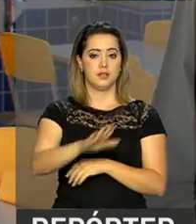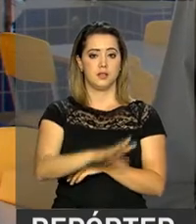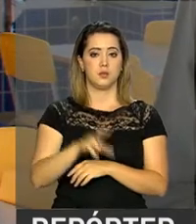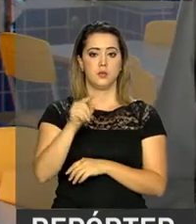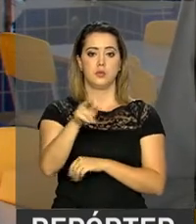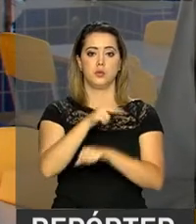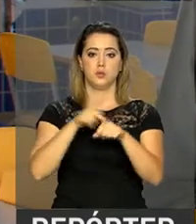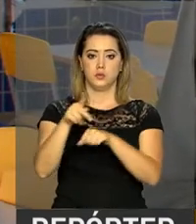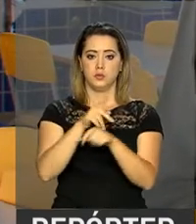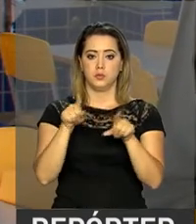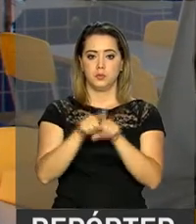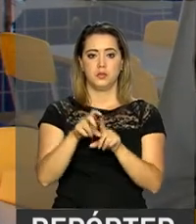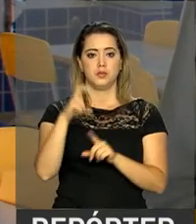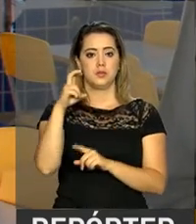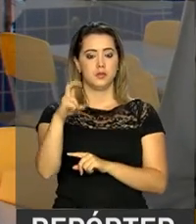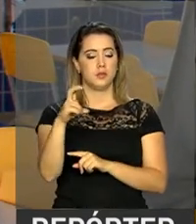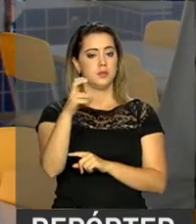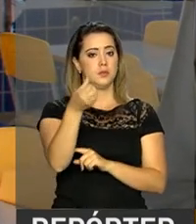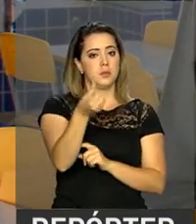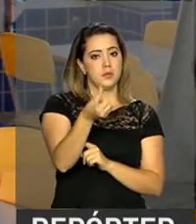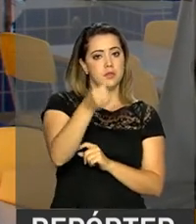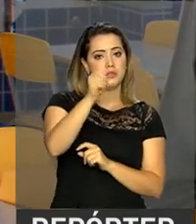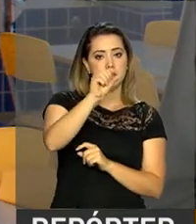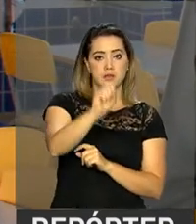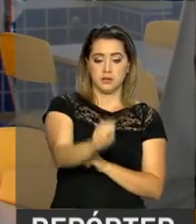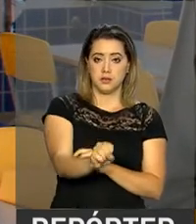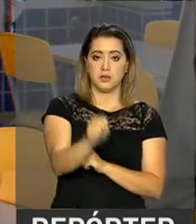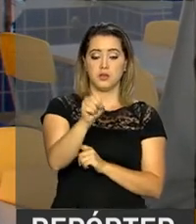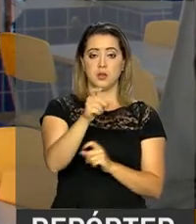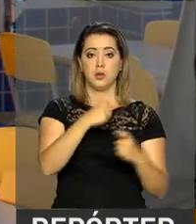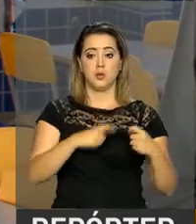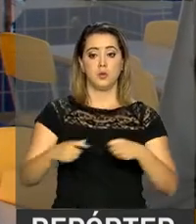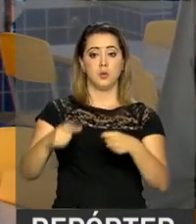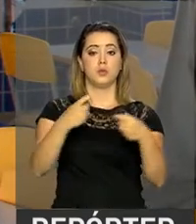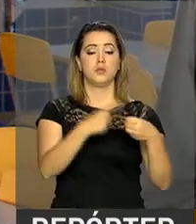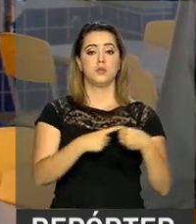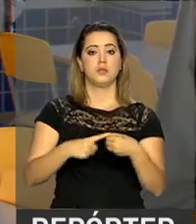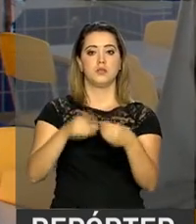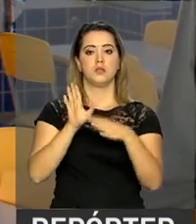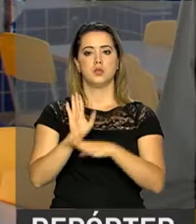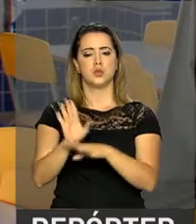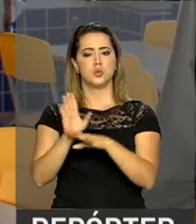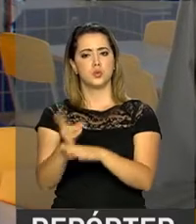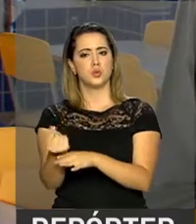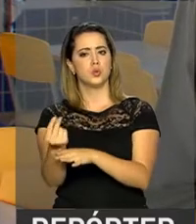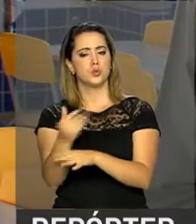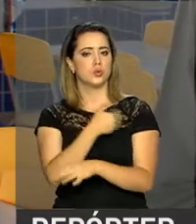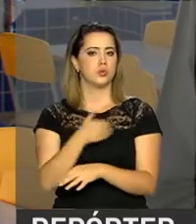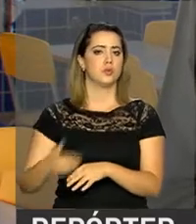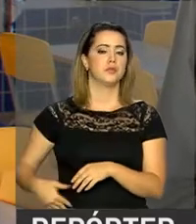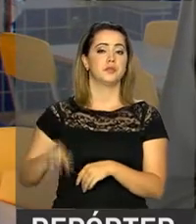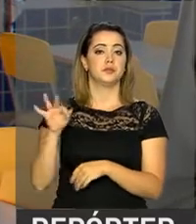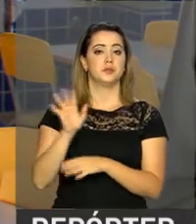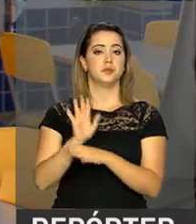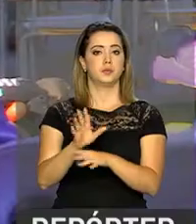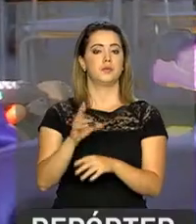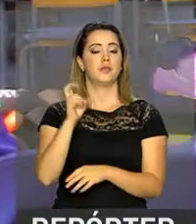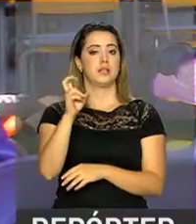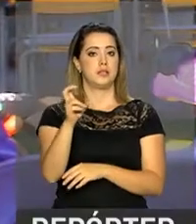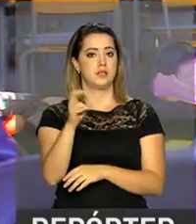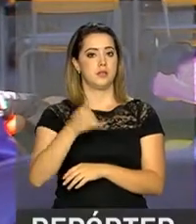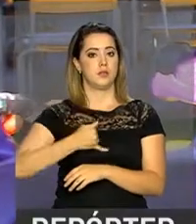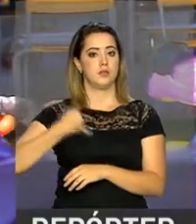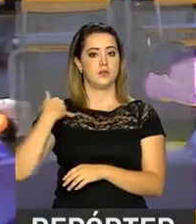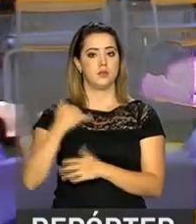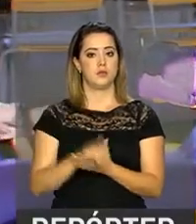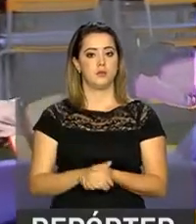país, 5.568 municípios recebem recursos do governo federal para o atendimento de crianças até os 5 anos de idade. Quanto